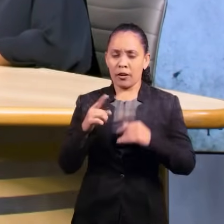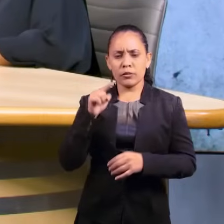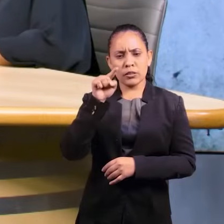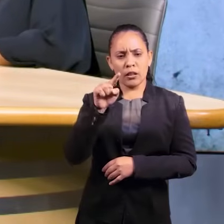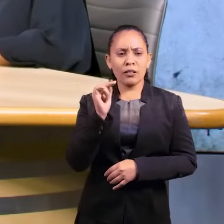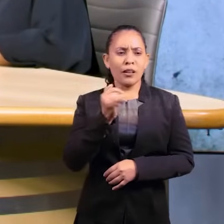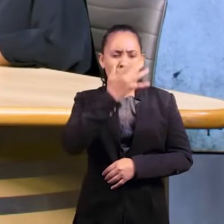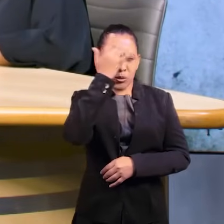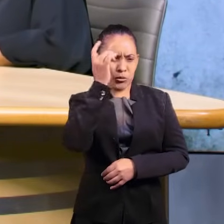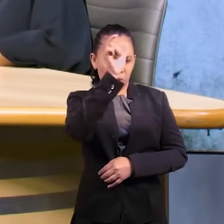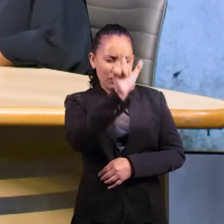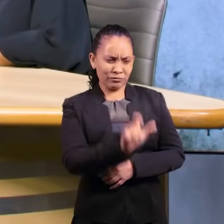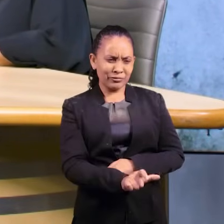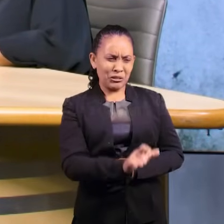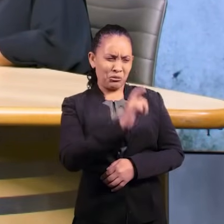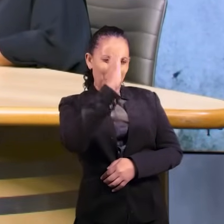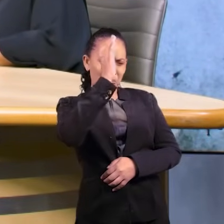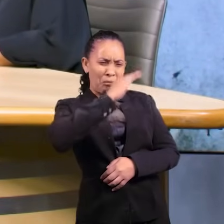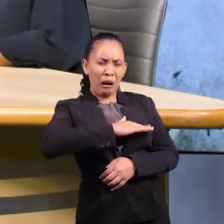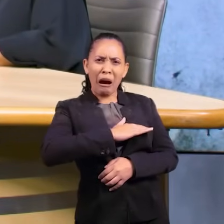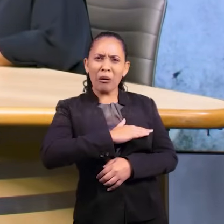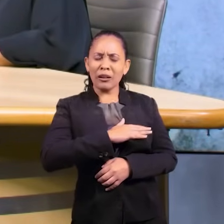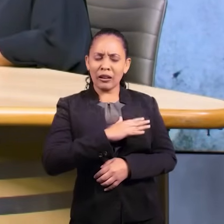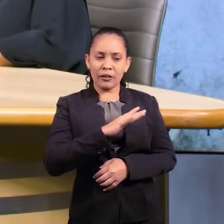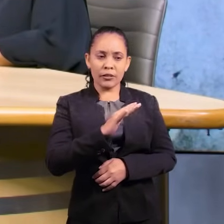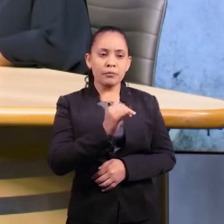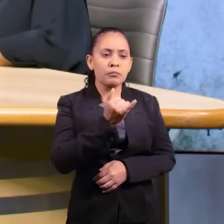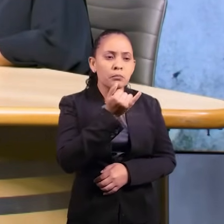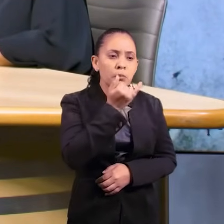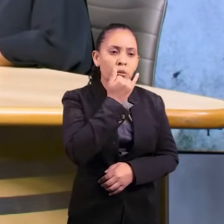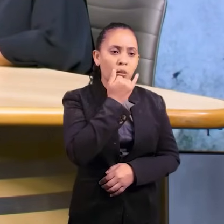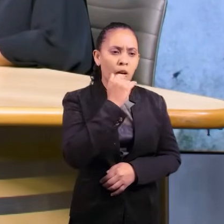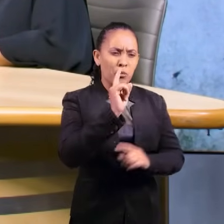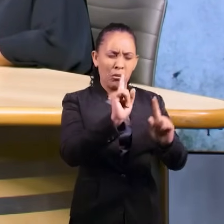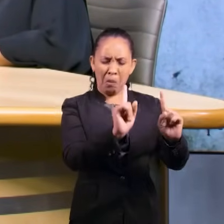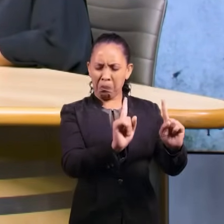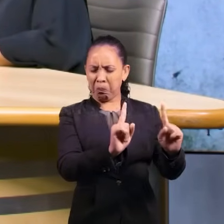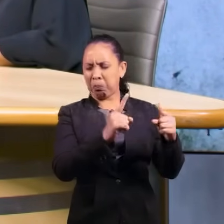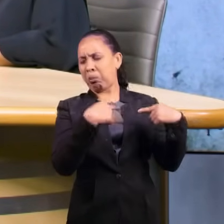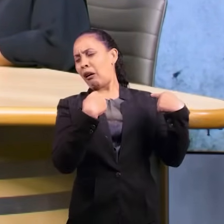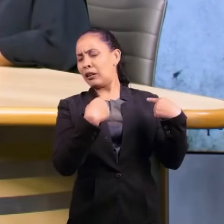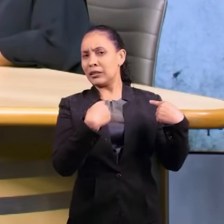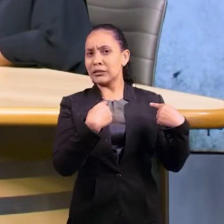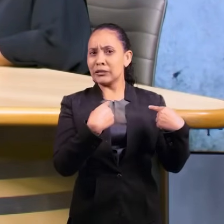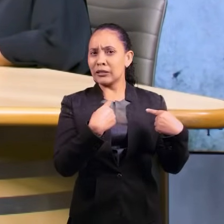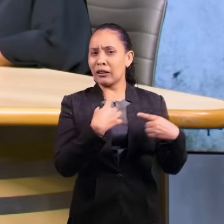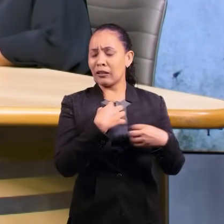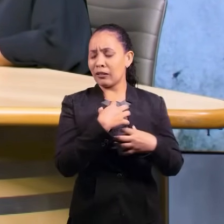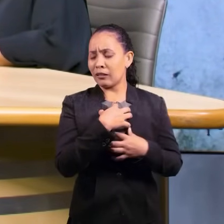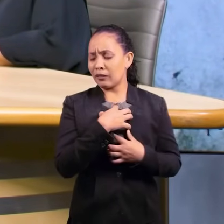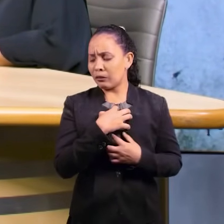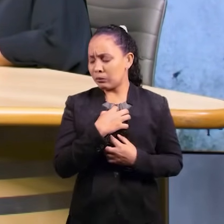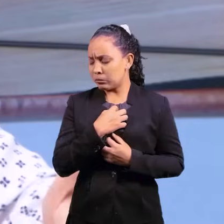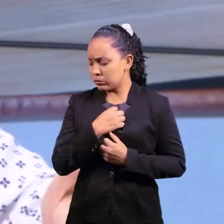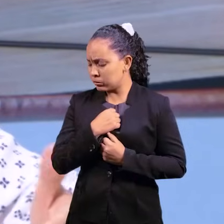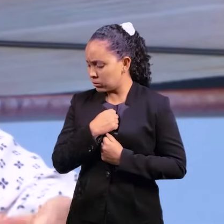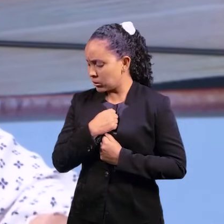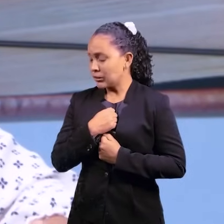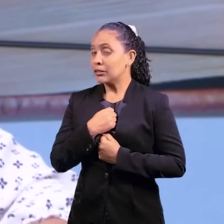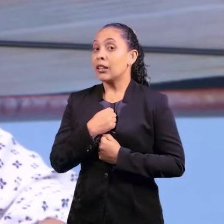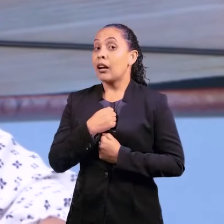que é uma ordenança do Senhor, Claro. né? Você vai perdoar alguém que te ofendeu, né? Que te criou, que te causou